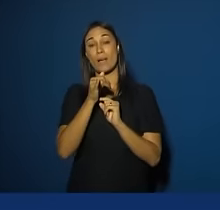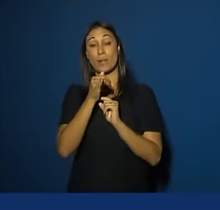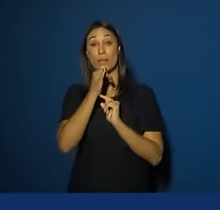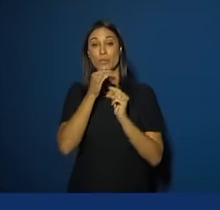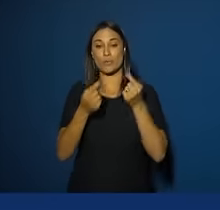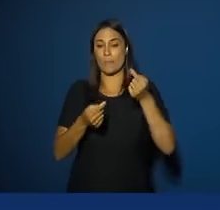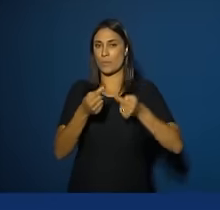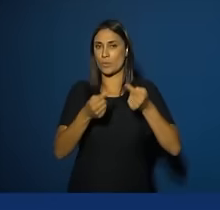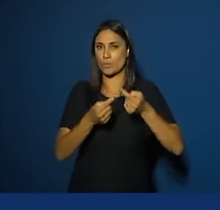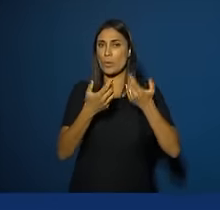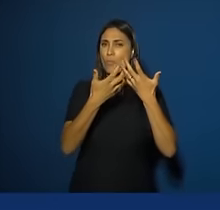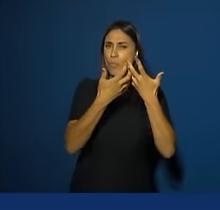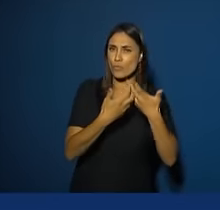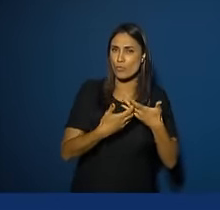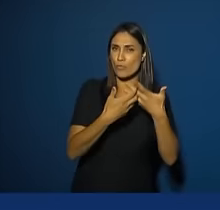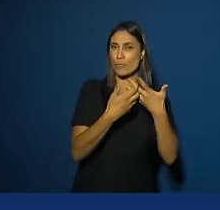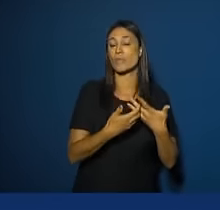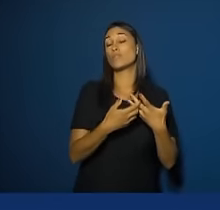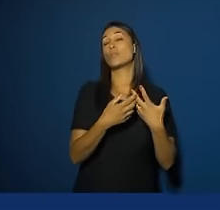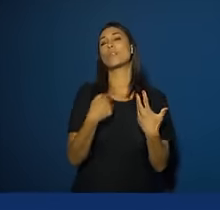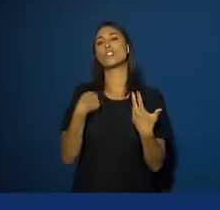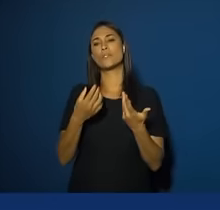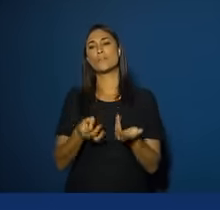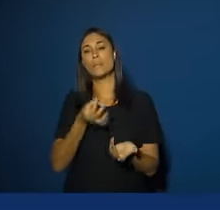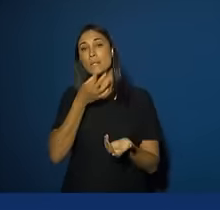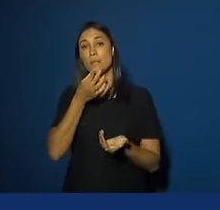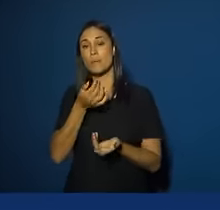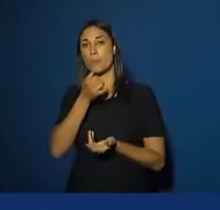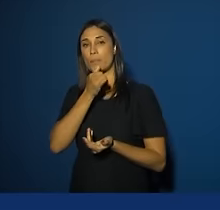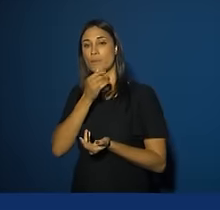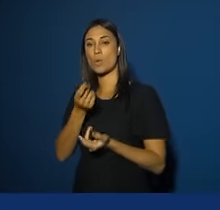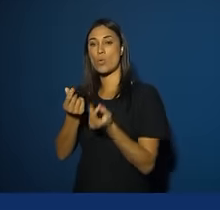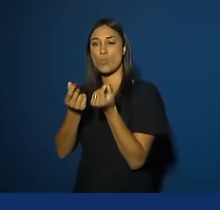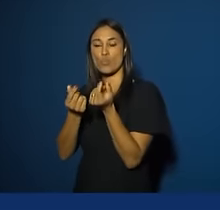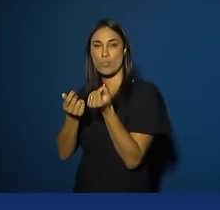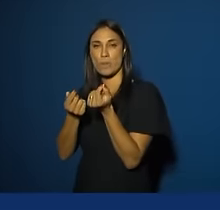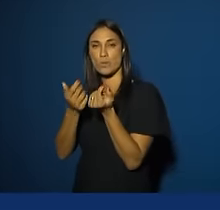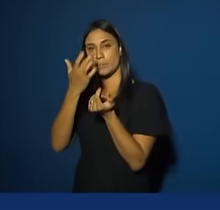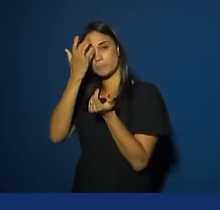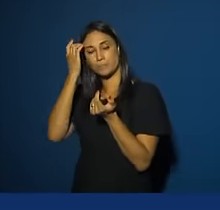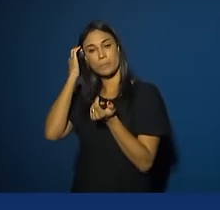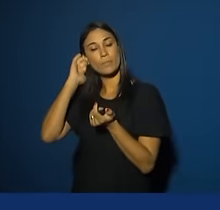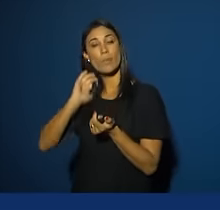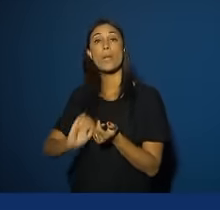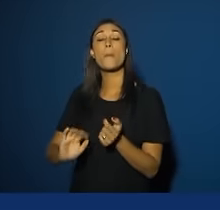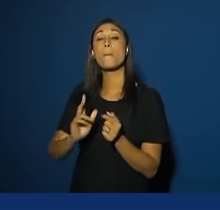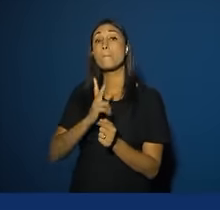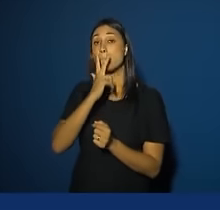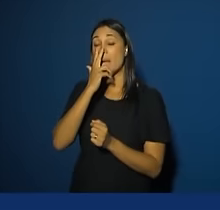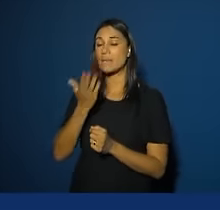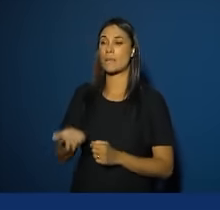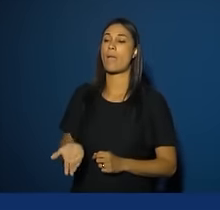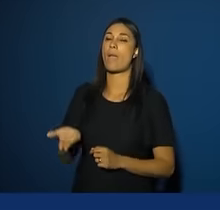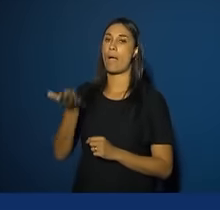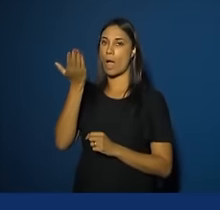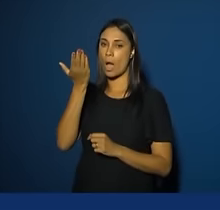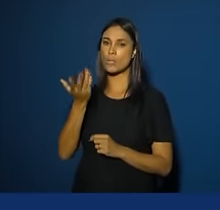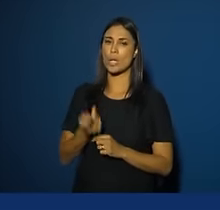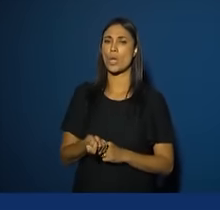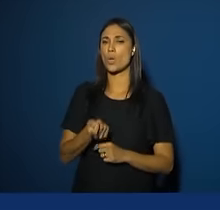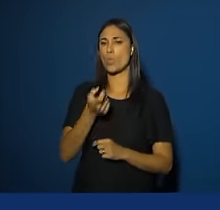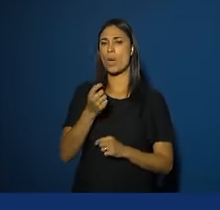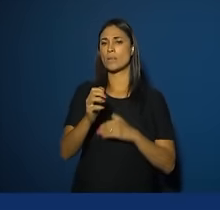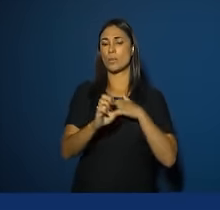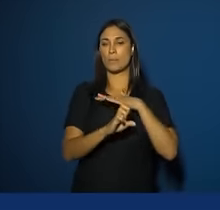bem complexa, é uma discussão que a gente olha, o preço-lucro da NVIDIA parece alto, que é